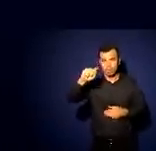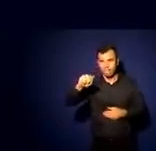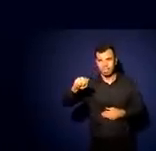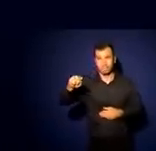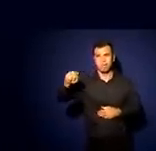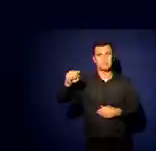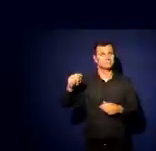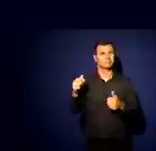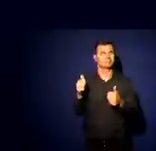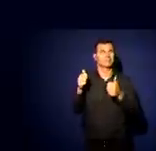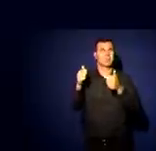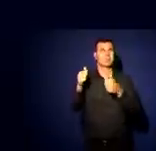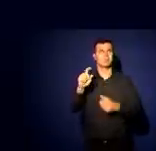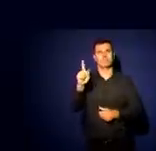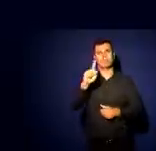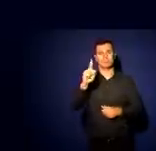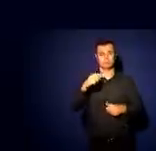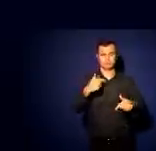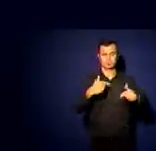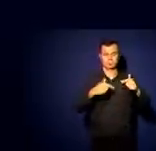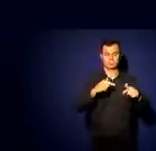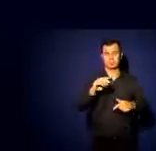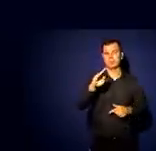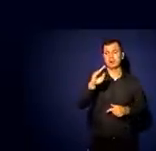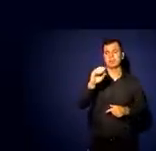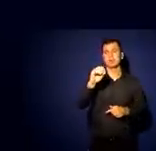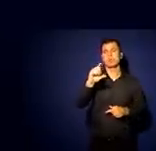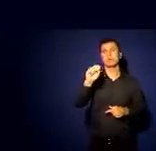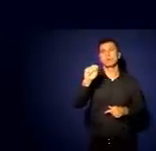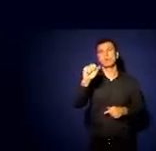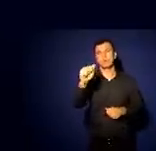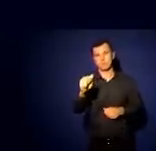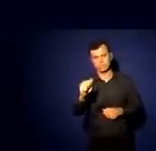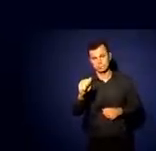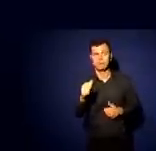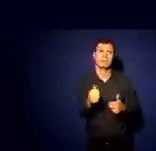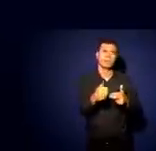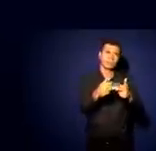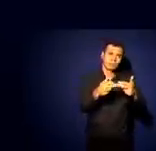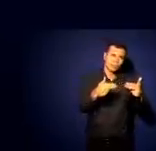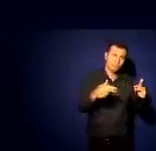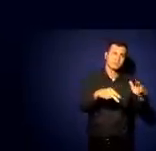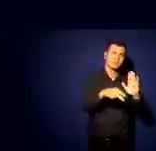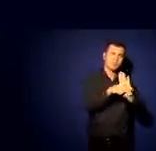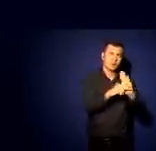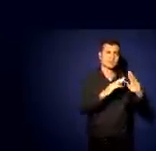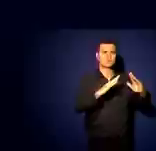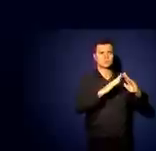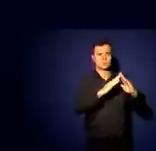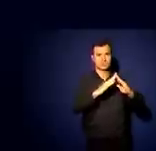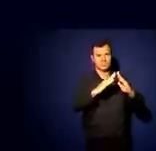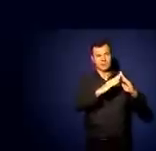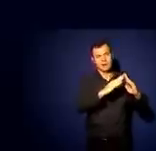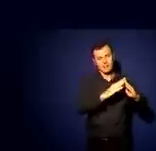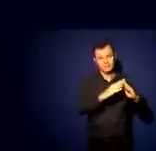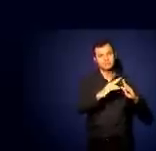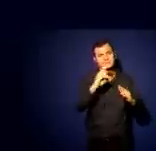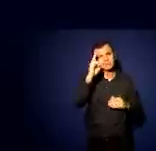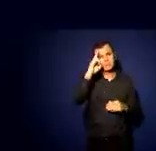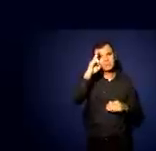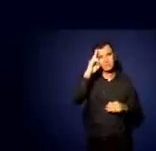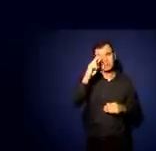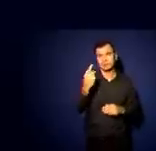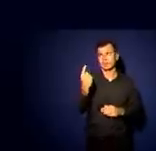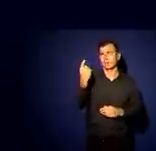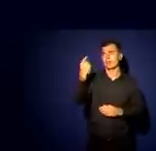cenário de bolsa o pessoal trabalhar com bolsa o doméstico ainda o pessoal aqui tem uma memória muscular do 2015